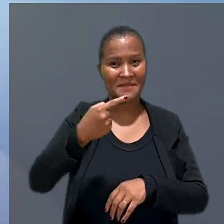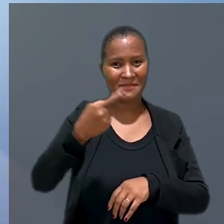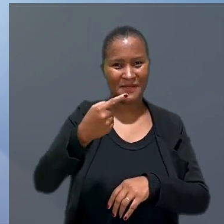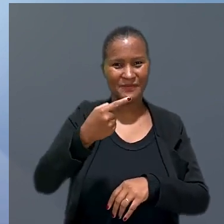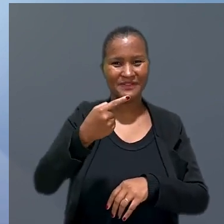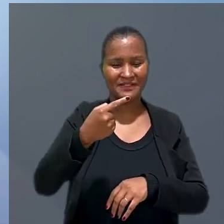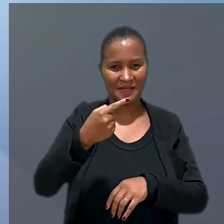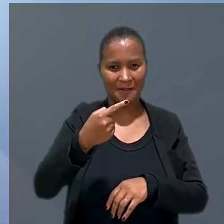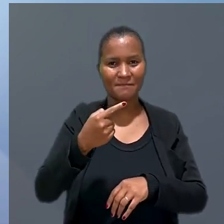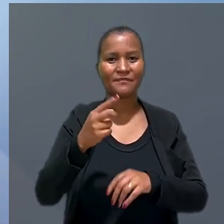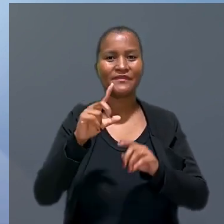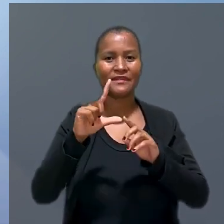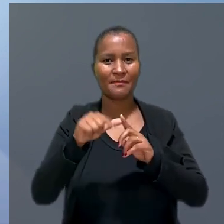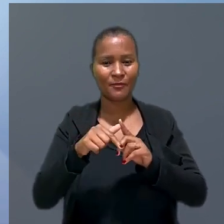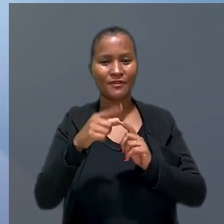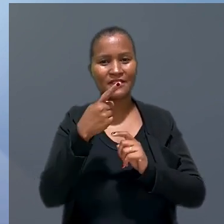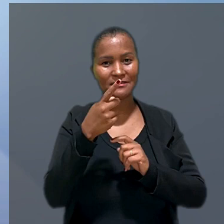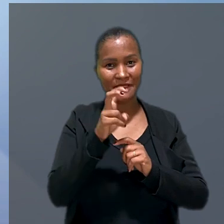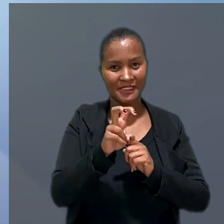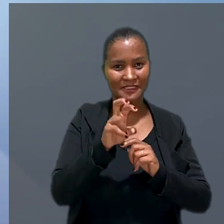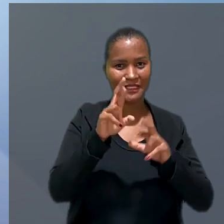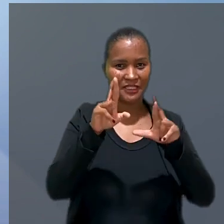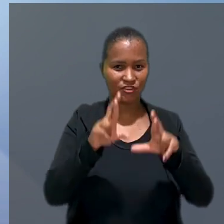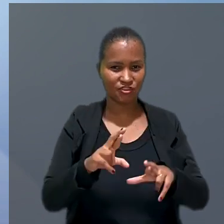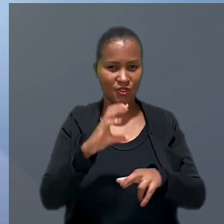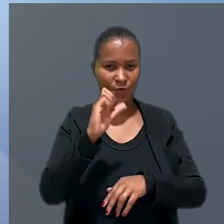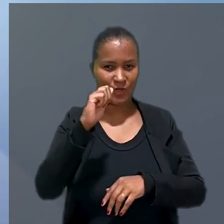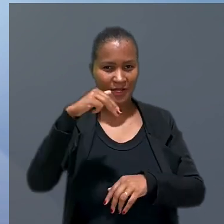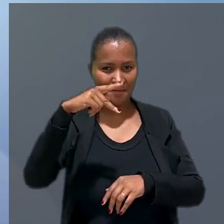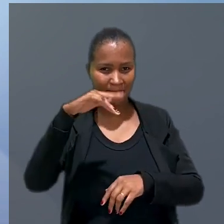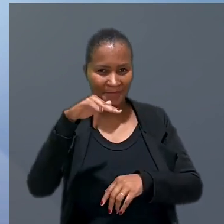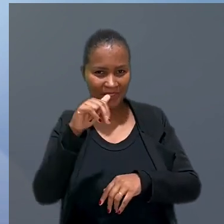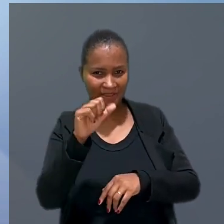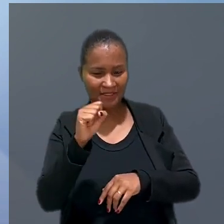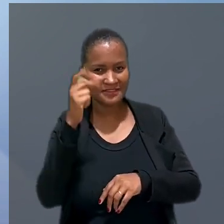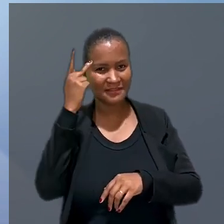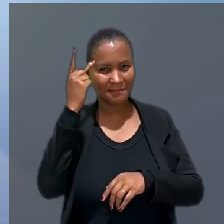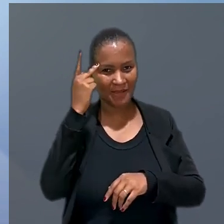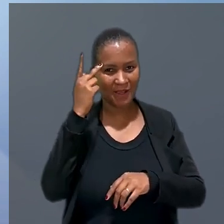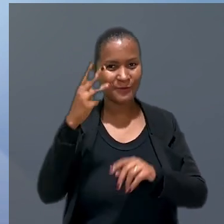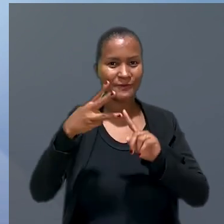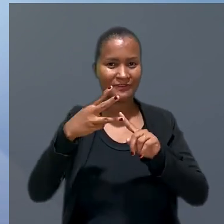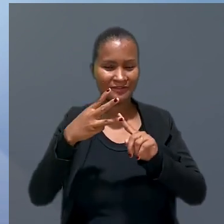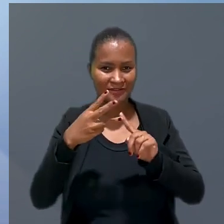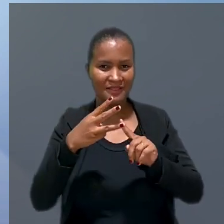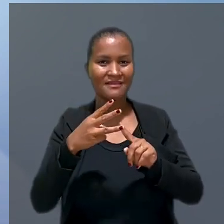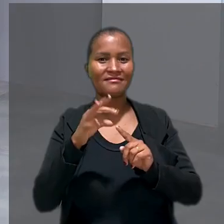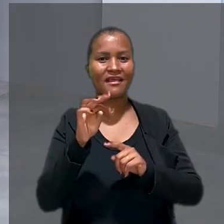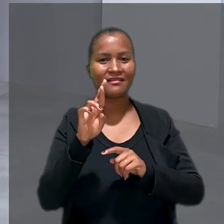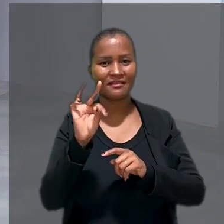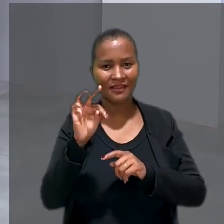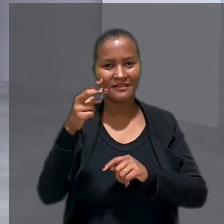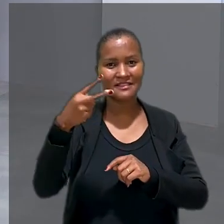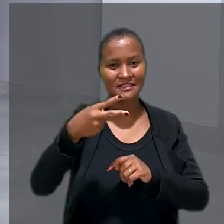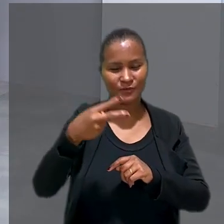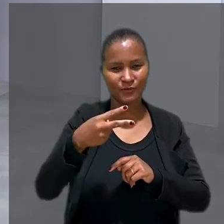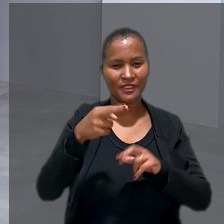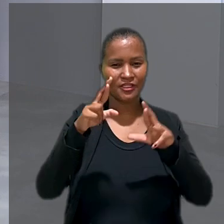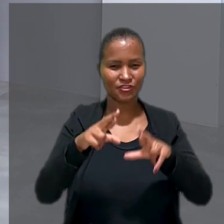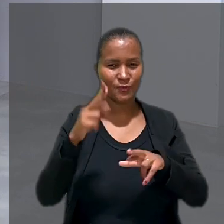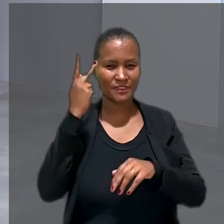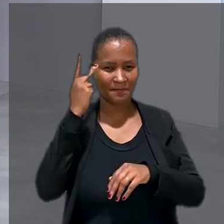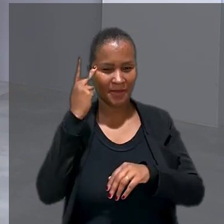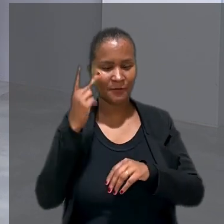em primeiro lugar, seguido pelo TRT da 15ª região em Campinas, São Paulo, e pelo TRT da 2ª região em São